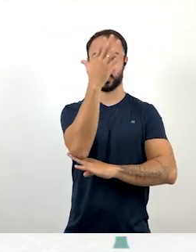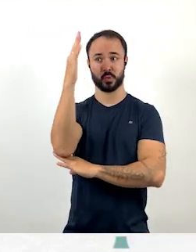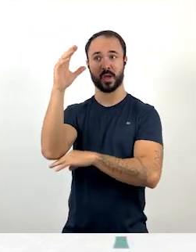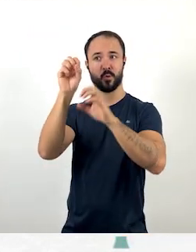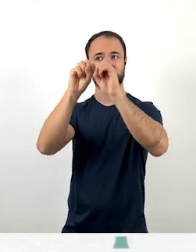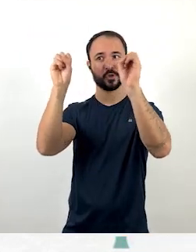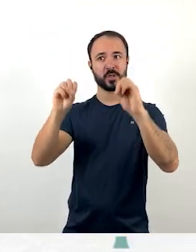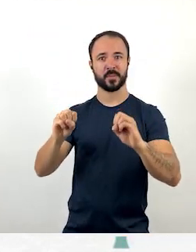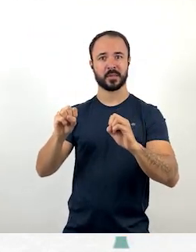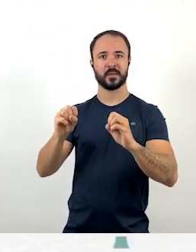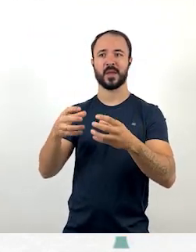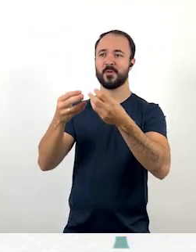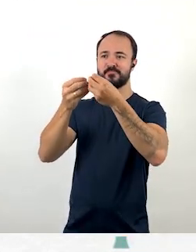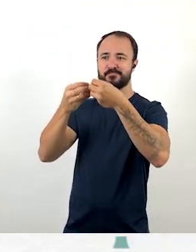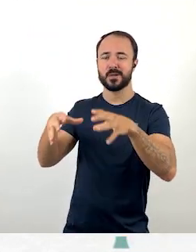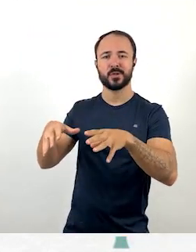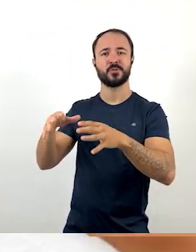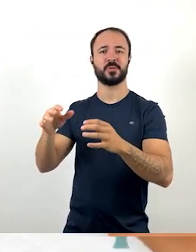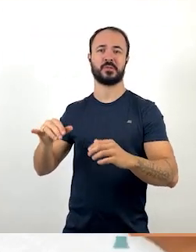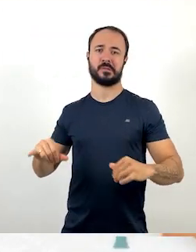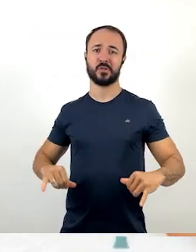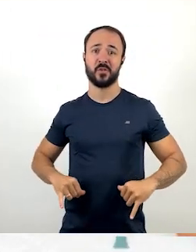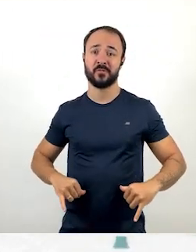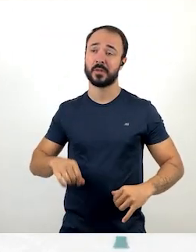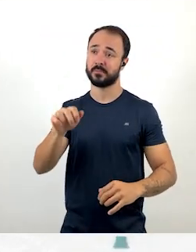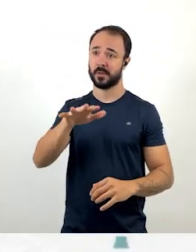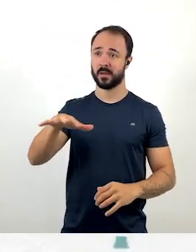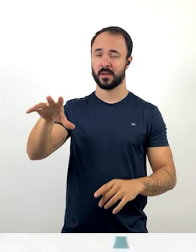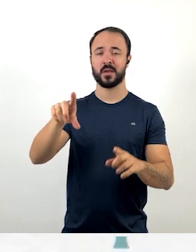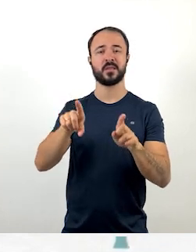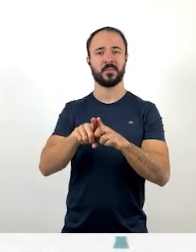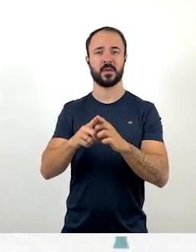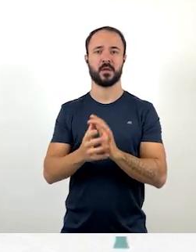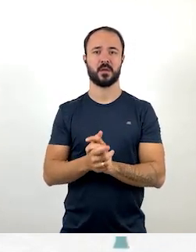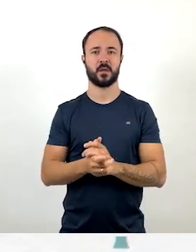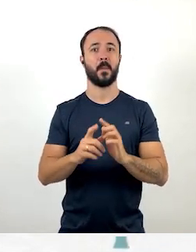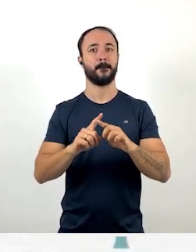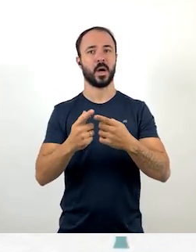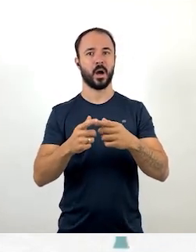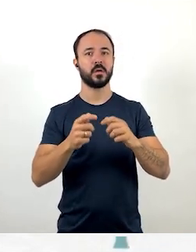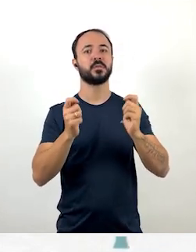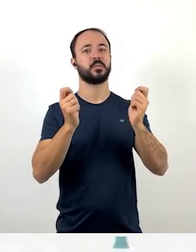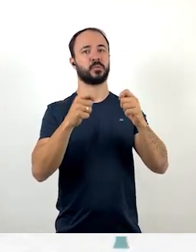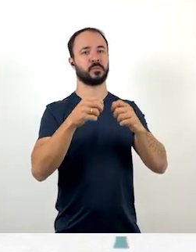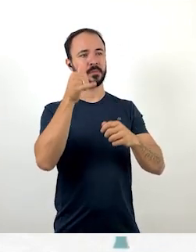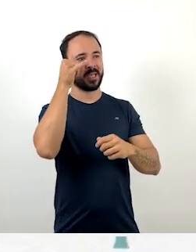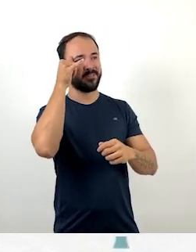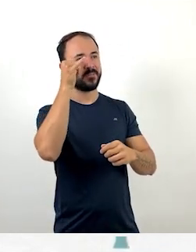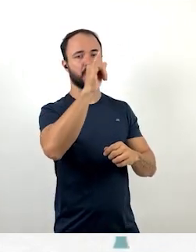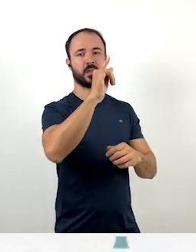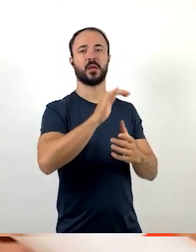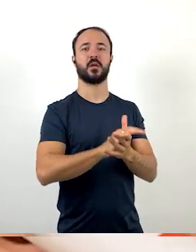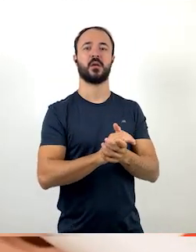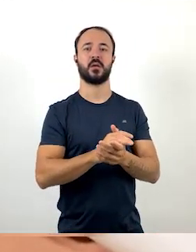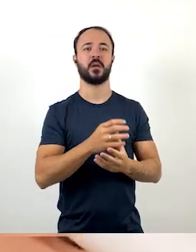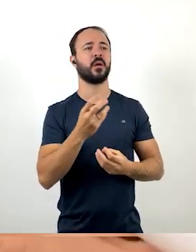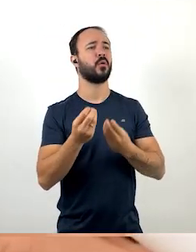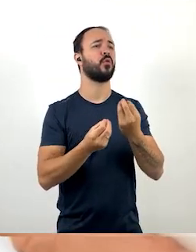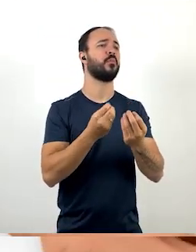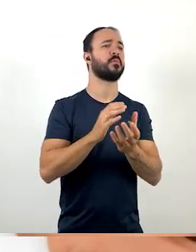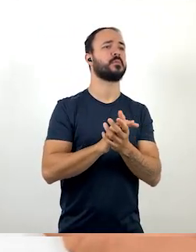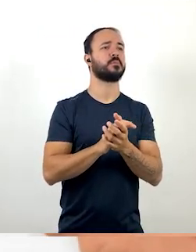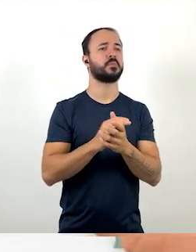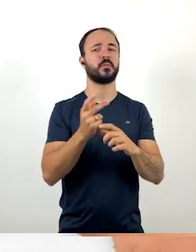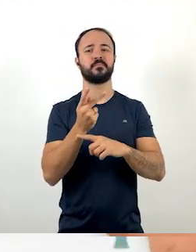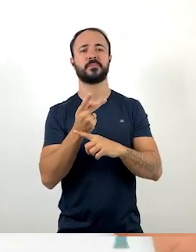ácida, associado a outros impactos. Contudo, podemos evitar esse fenômeno, buscando alternativas